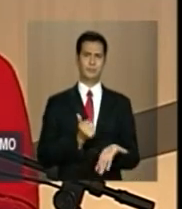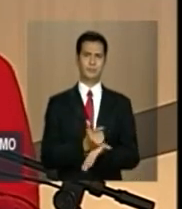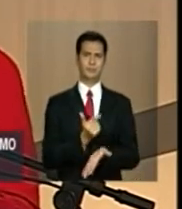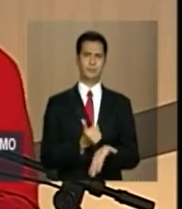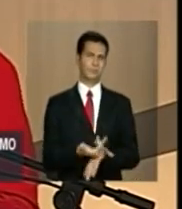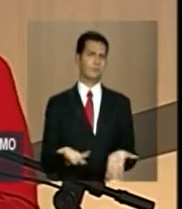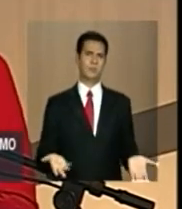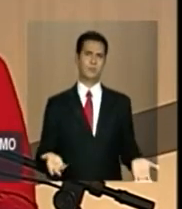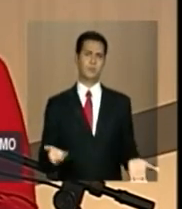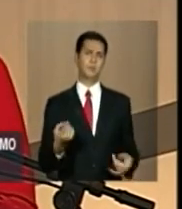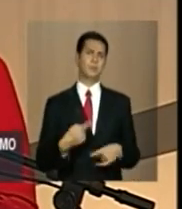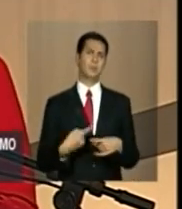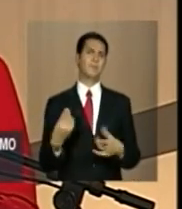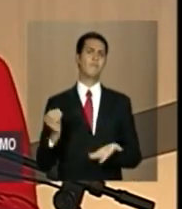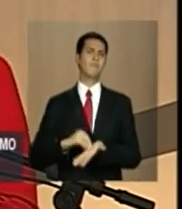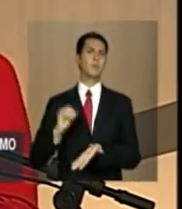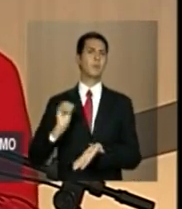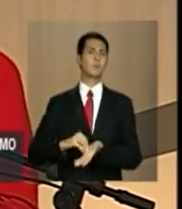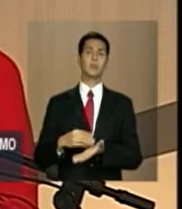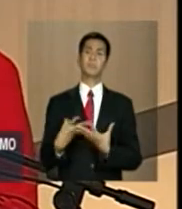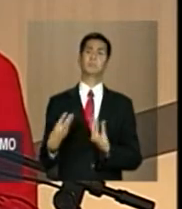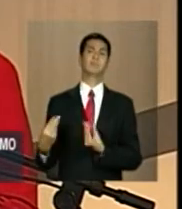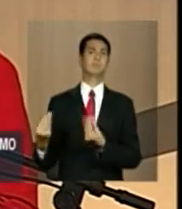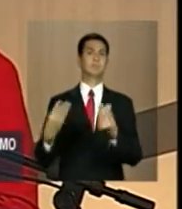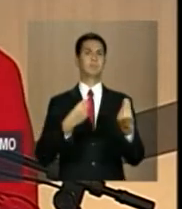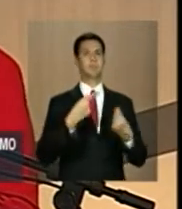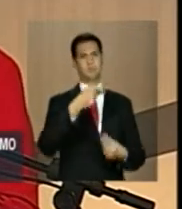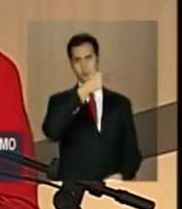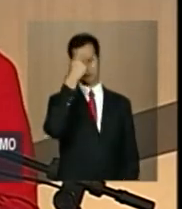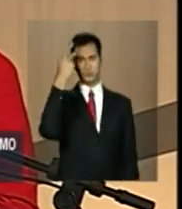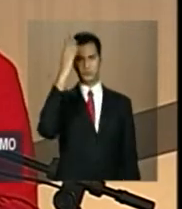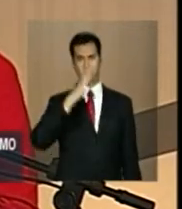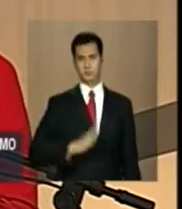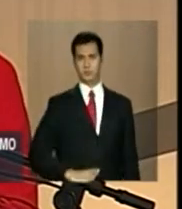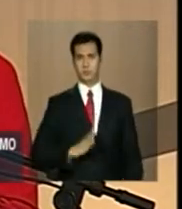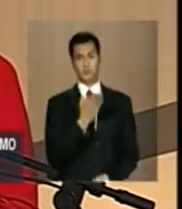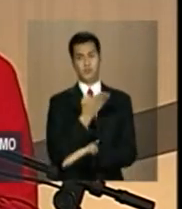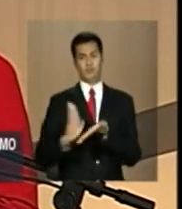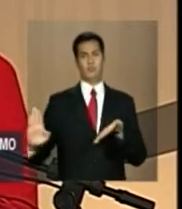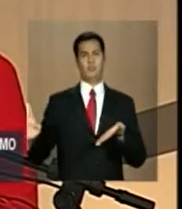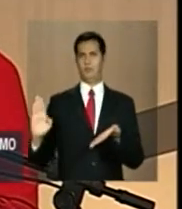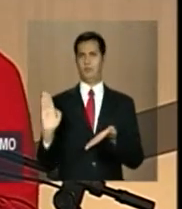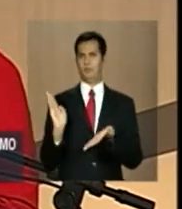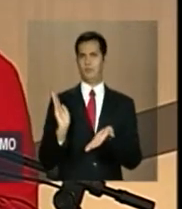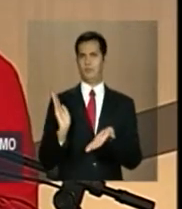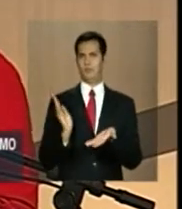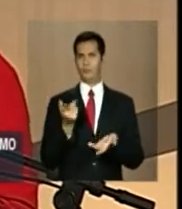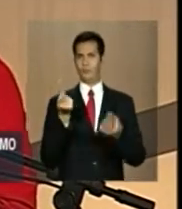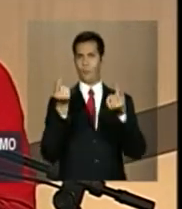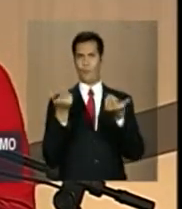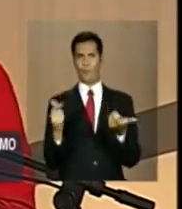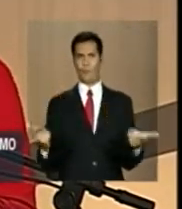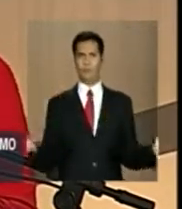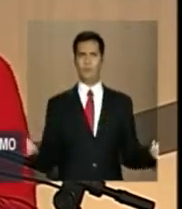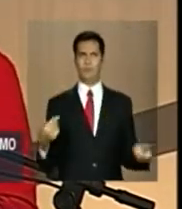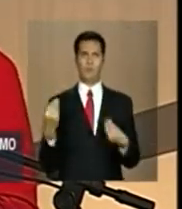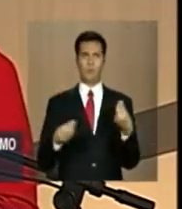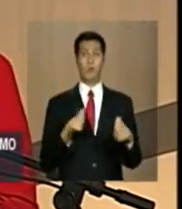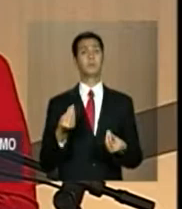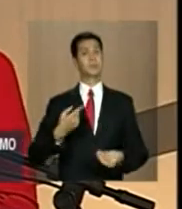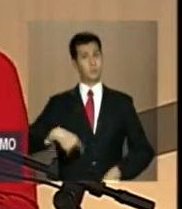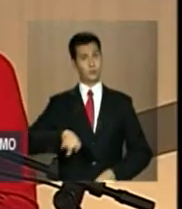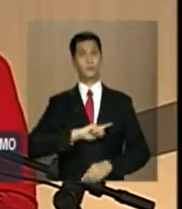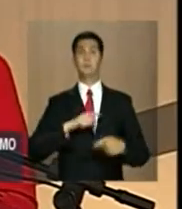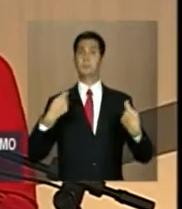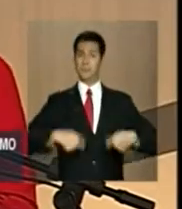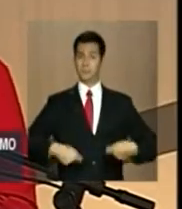temos ainda milhões de brasileiros que estão afastados dele. Não, nós vamos